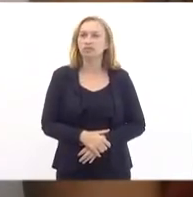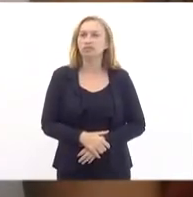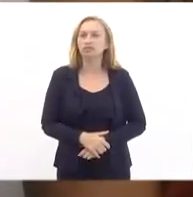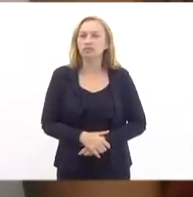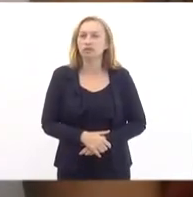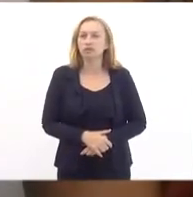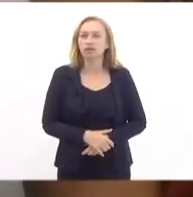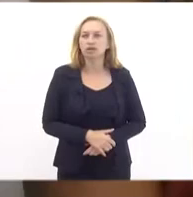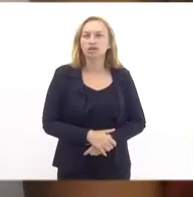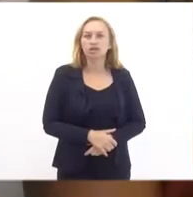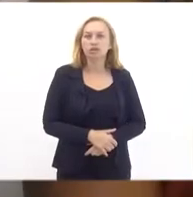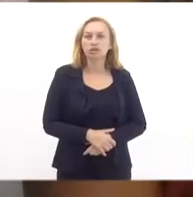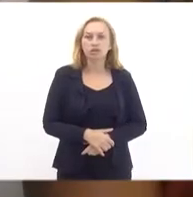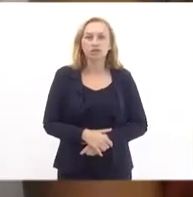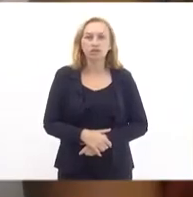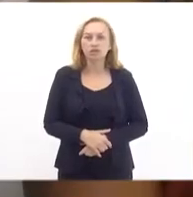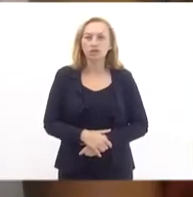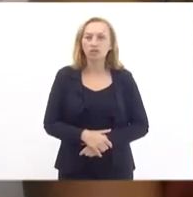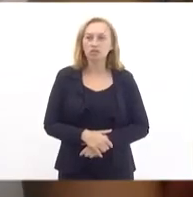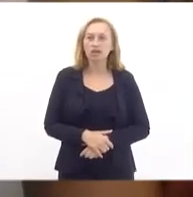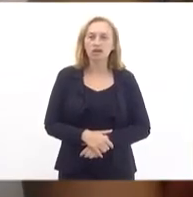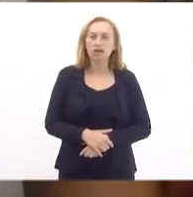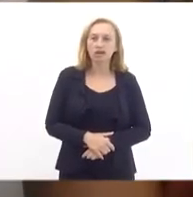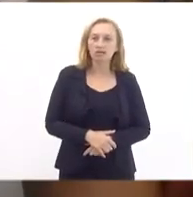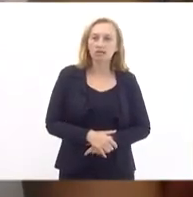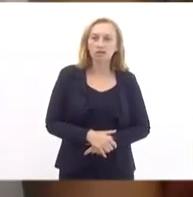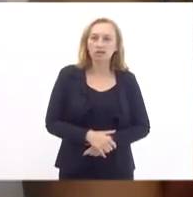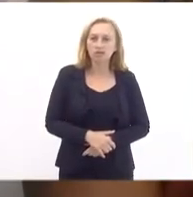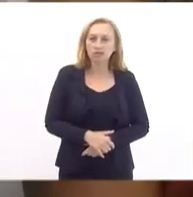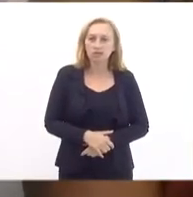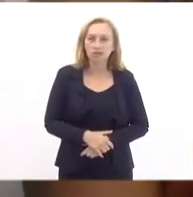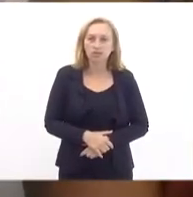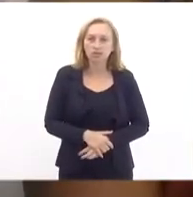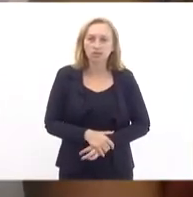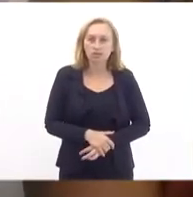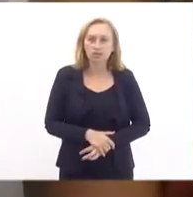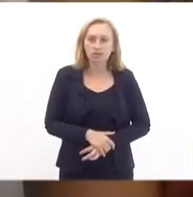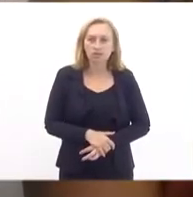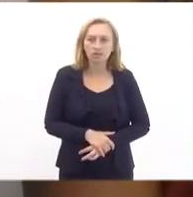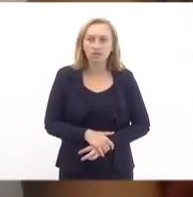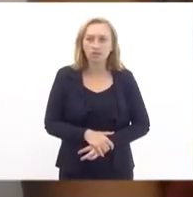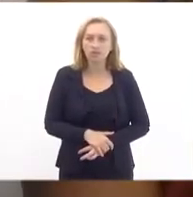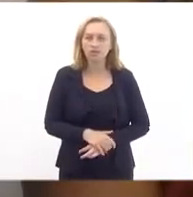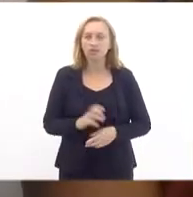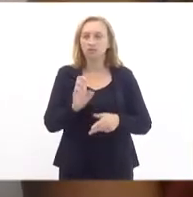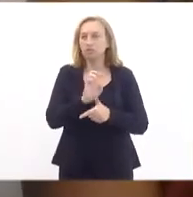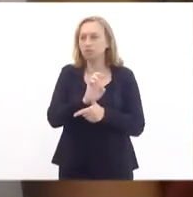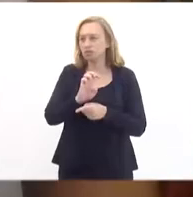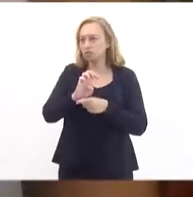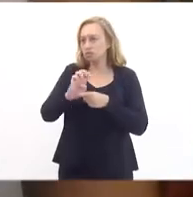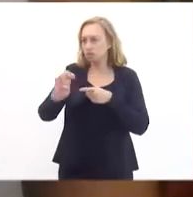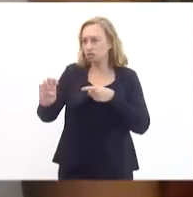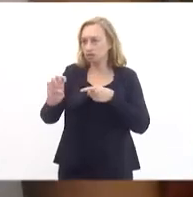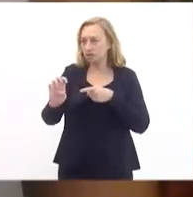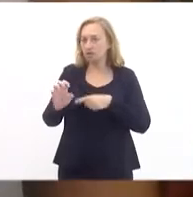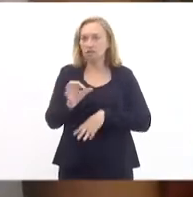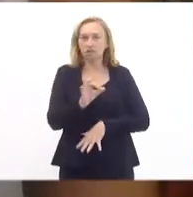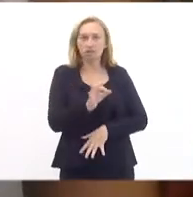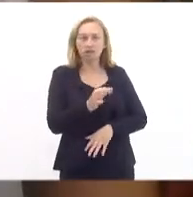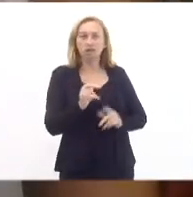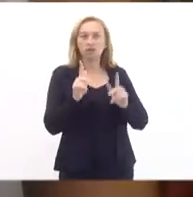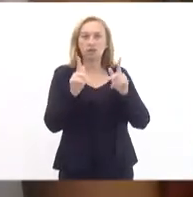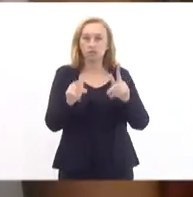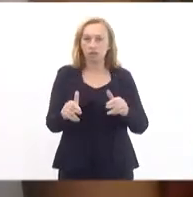seja, se verificaria se os tempos que a Supervia alegava que seriam praticamente os mesmos,